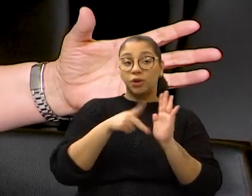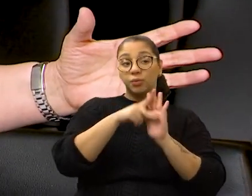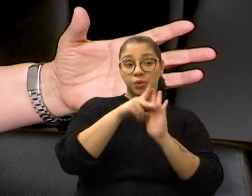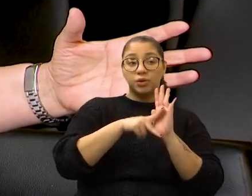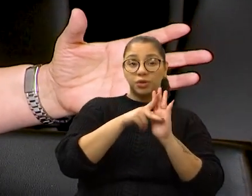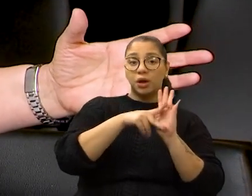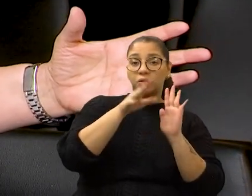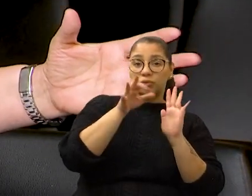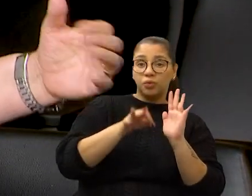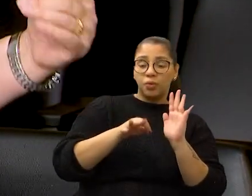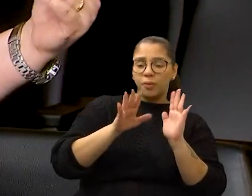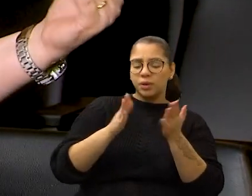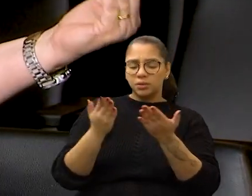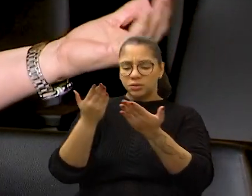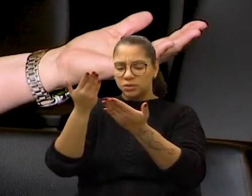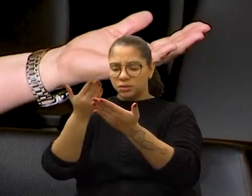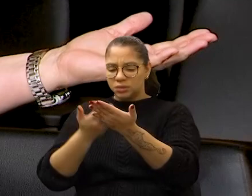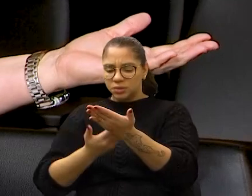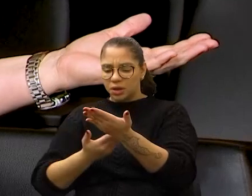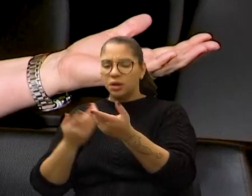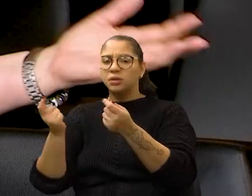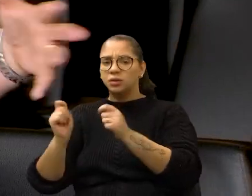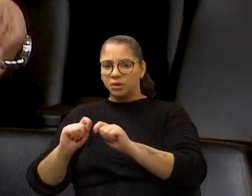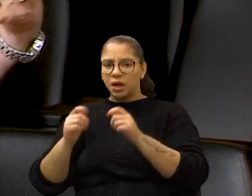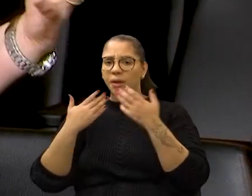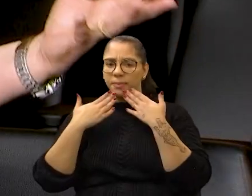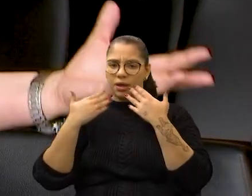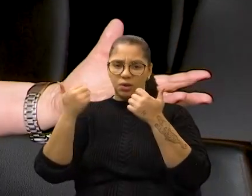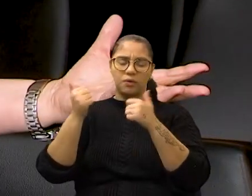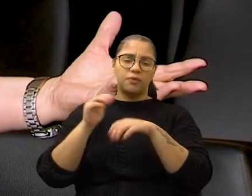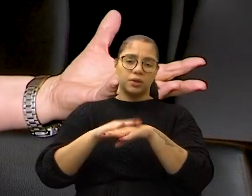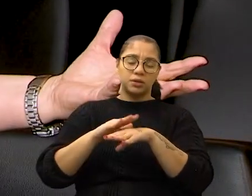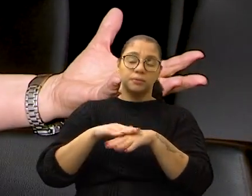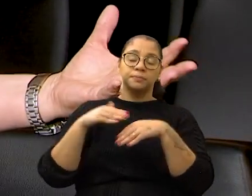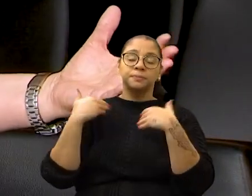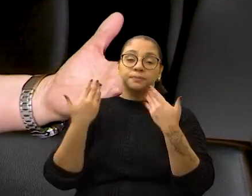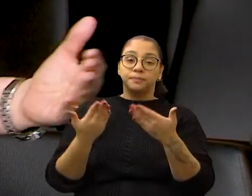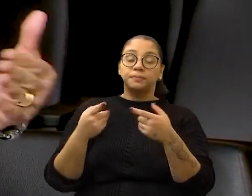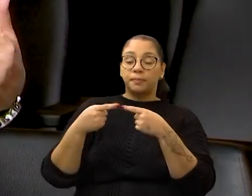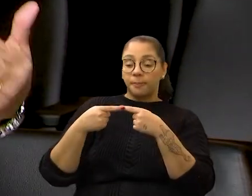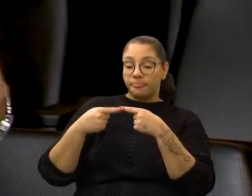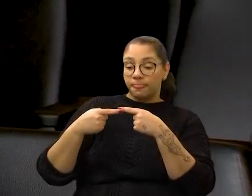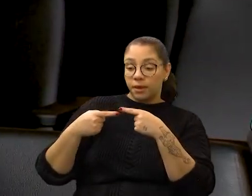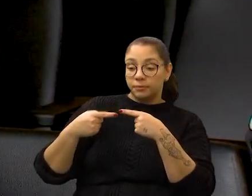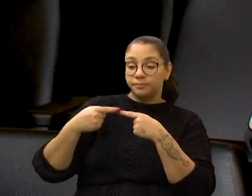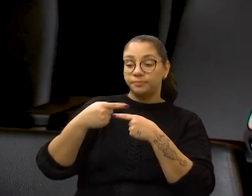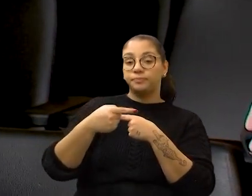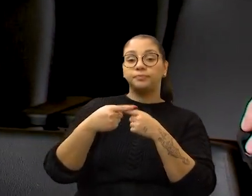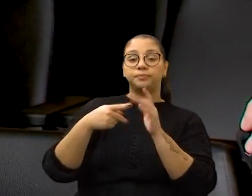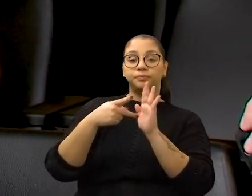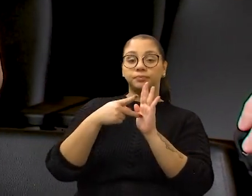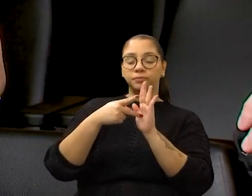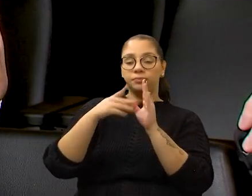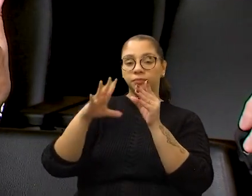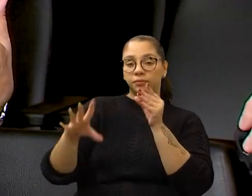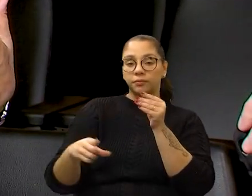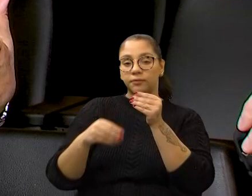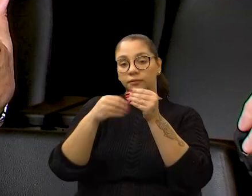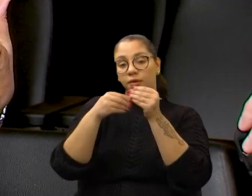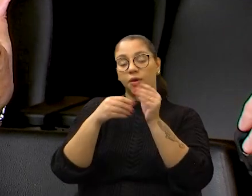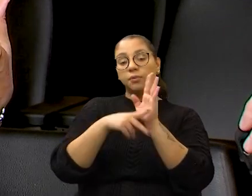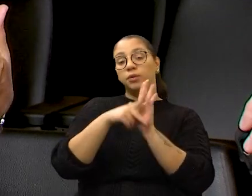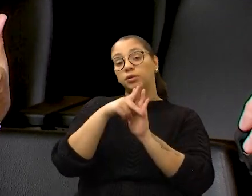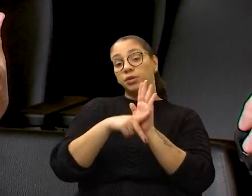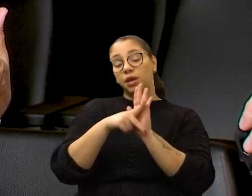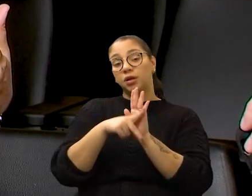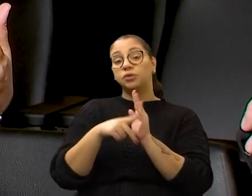um projeto, mas quando eles se depararam, eles viram que dava para fazer uma coisa melhor, então eles fizeram um aditivo